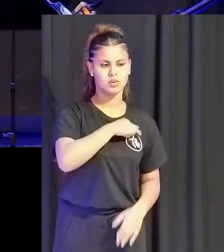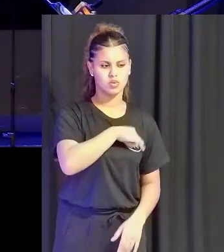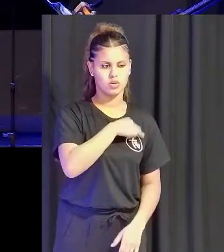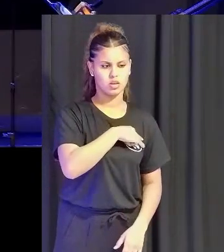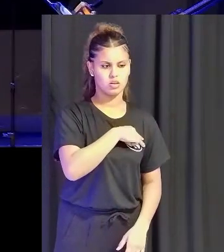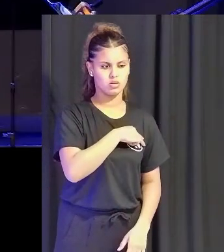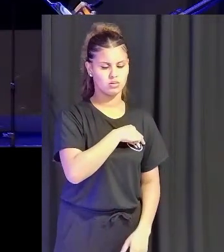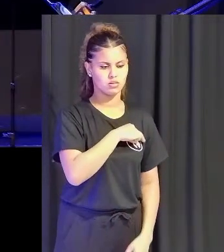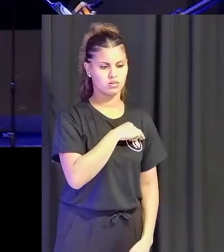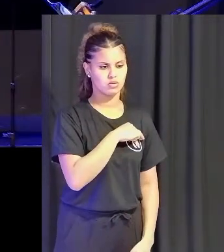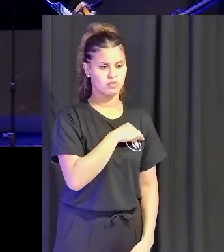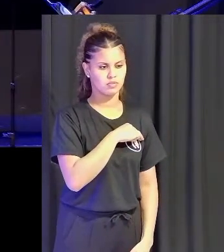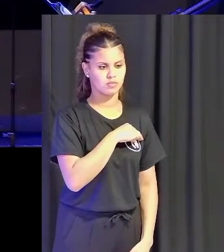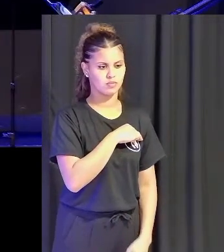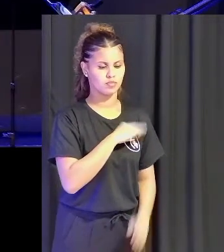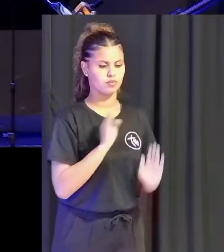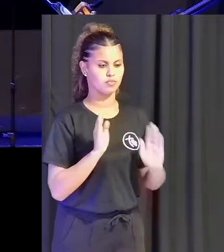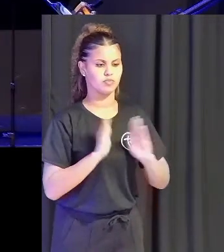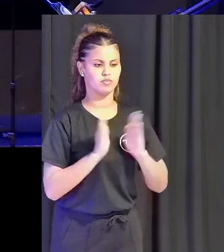nós temos,